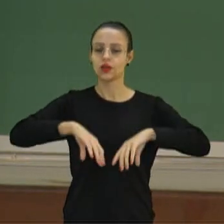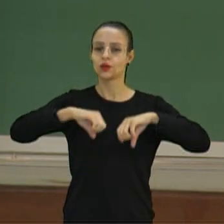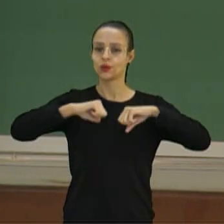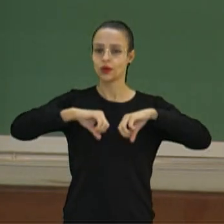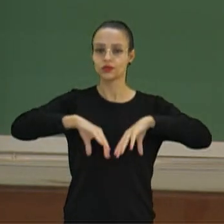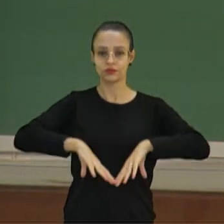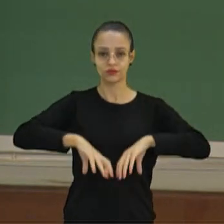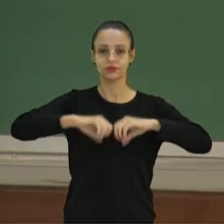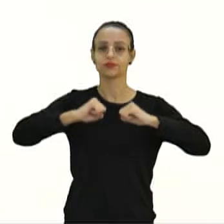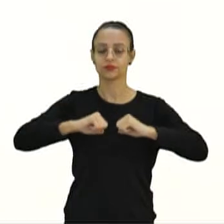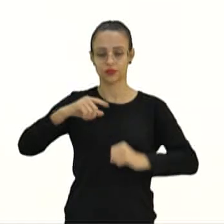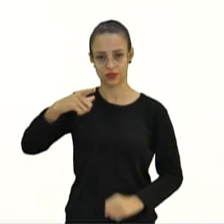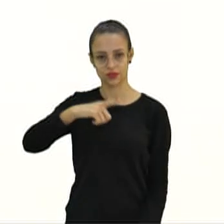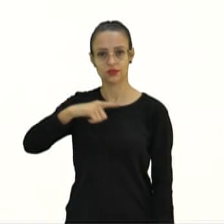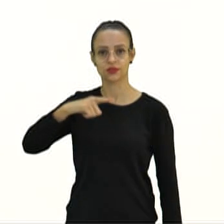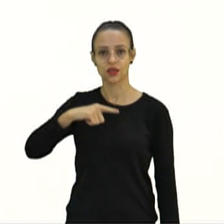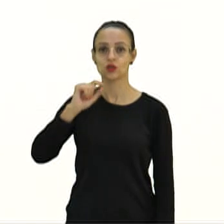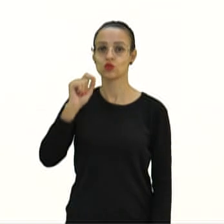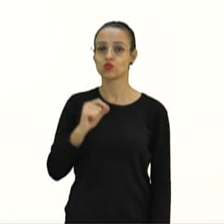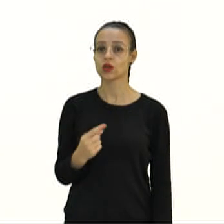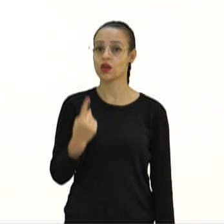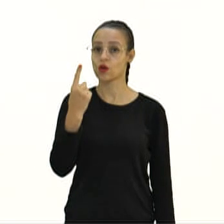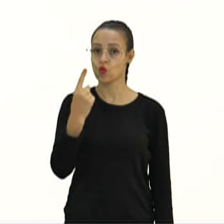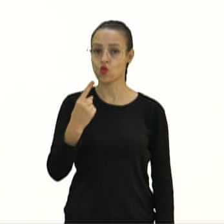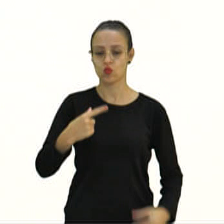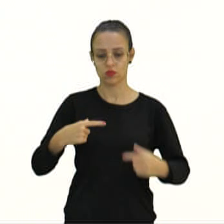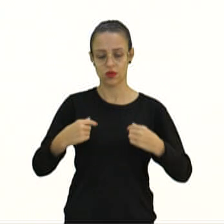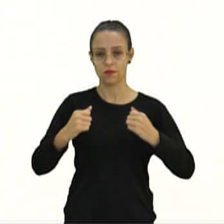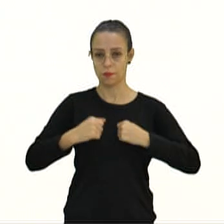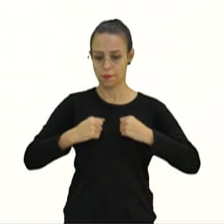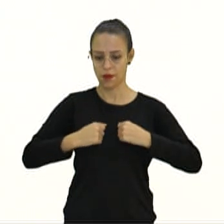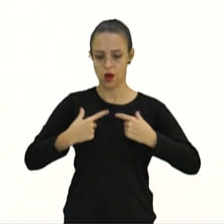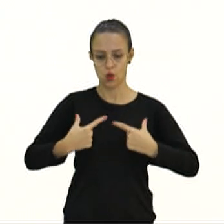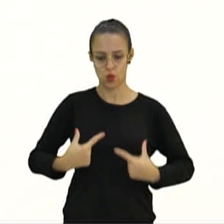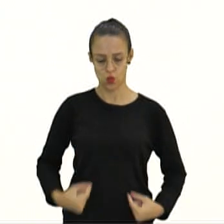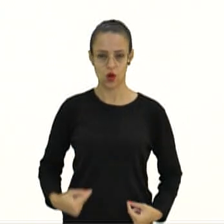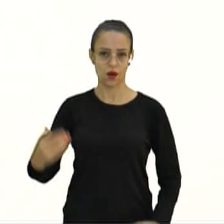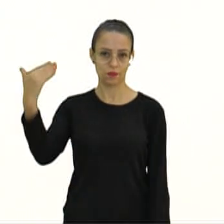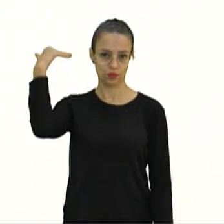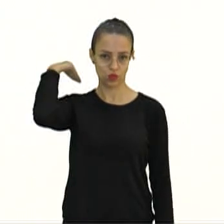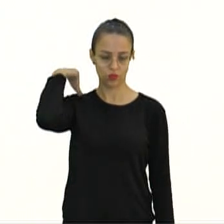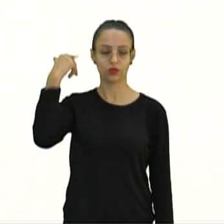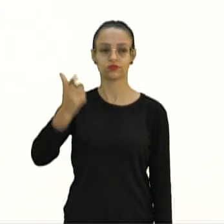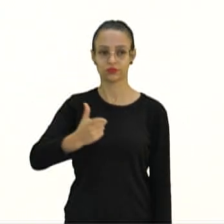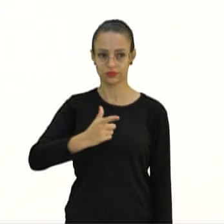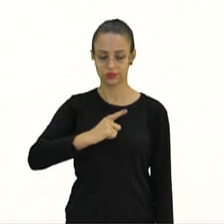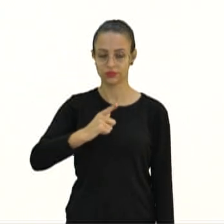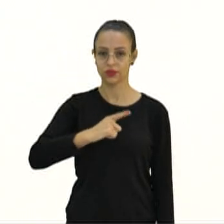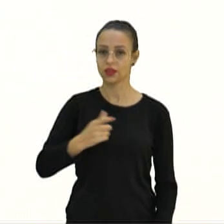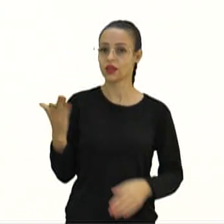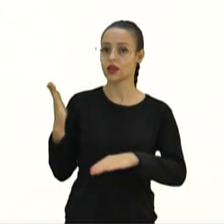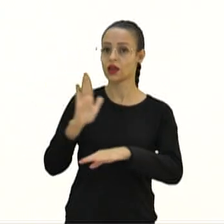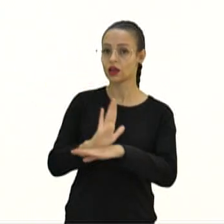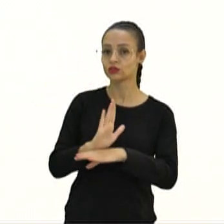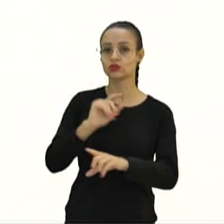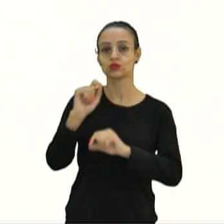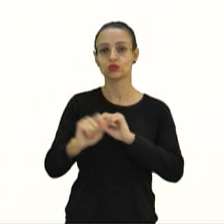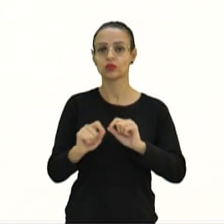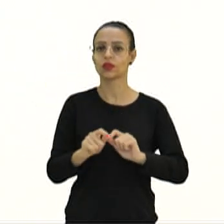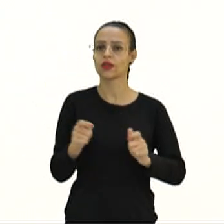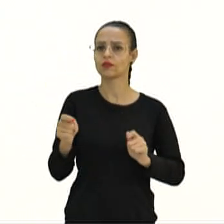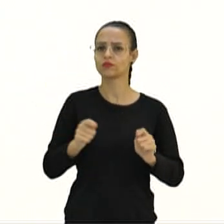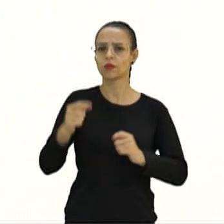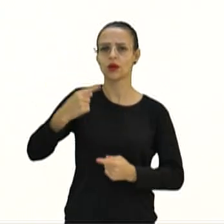têm uma respiração com um par de pulmões, então uma respiração pulmonar. E ele ajuda a realizar todas